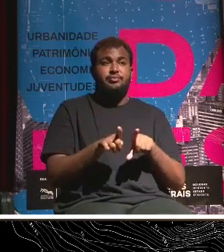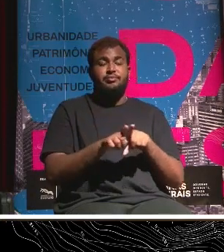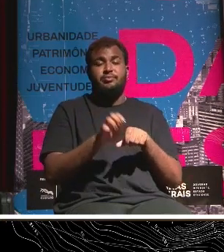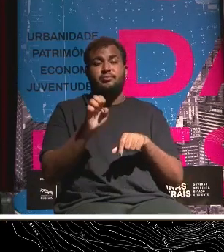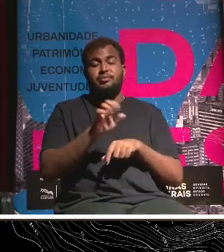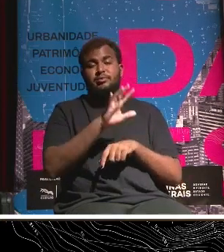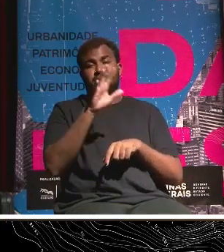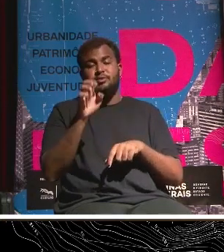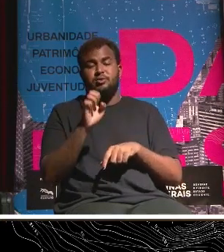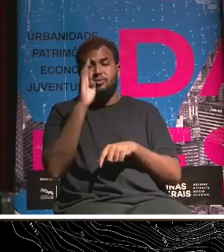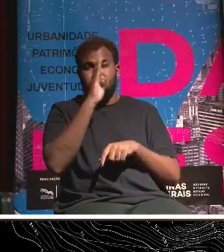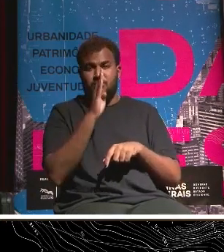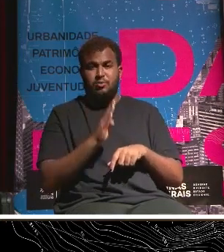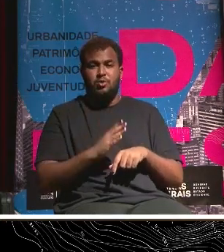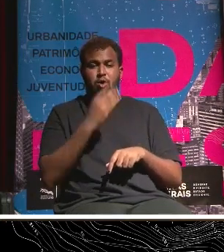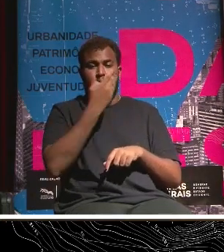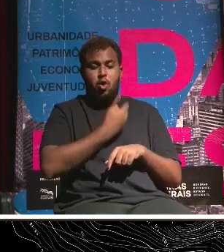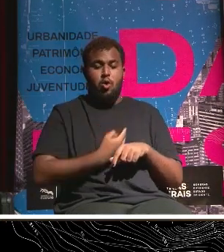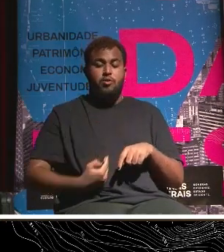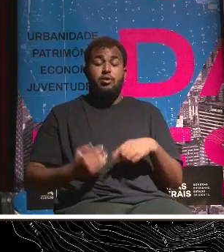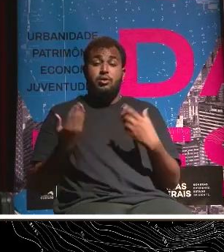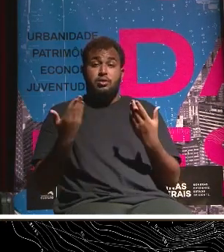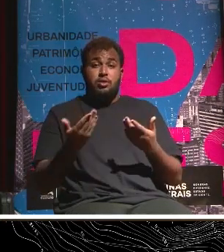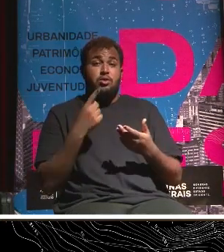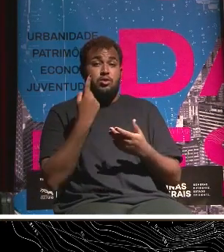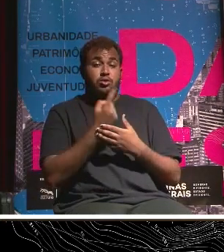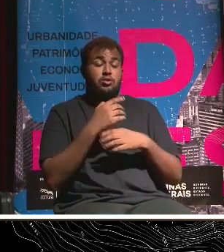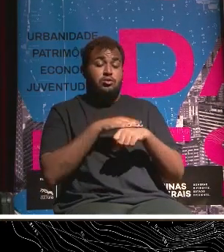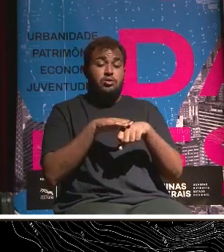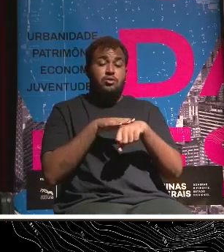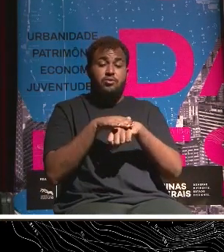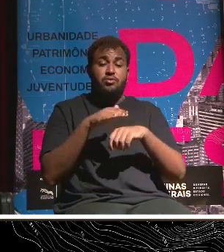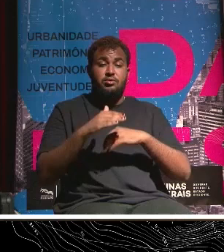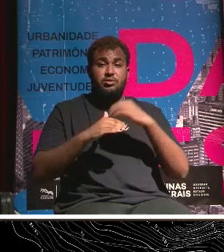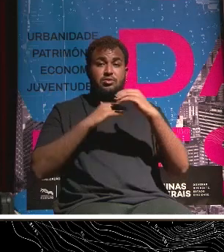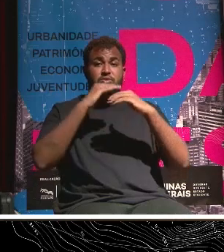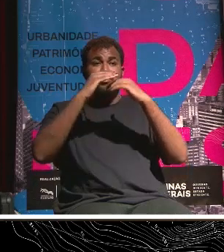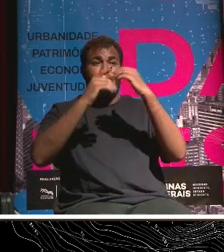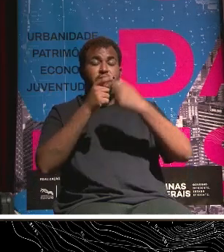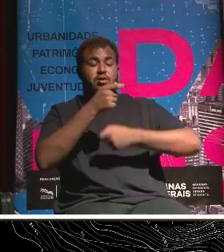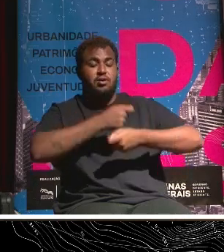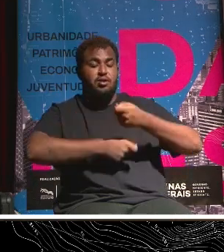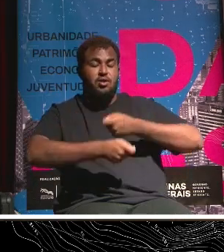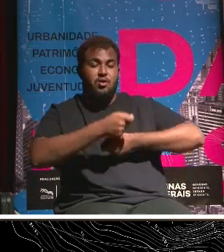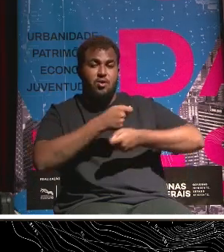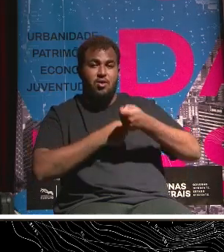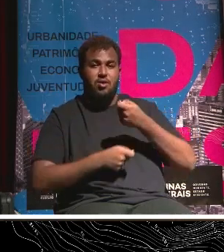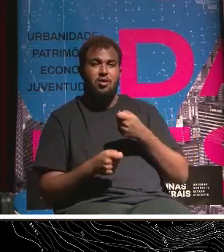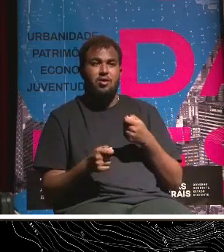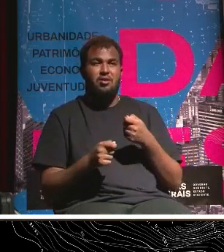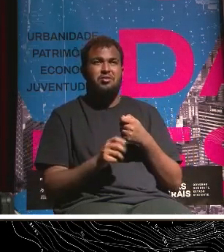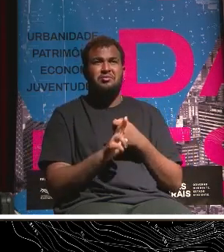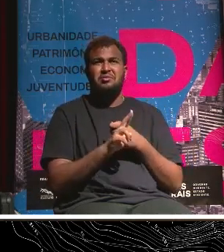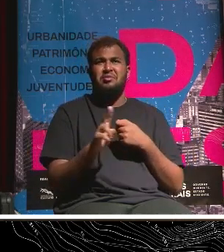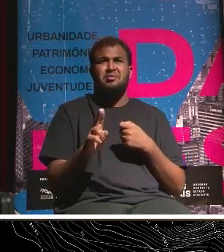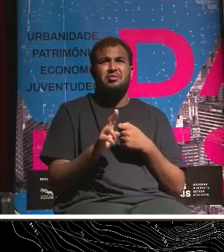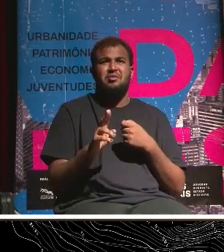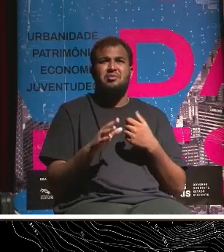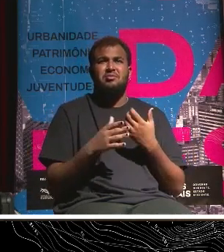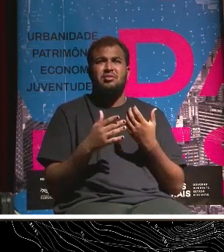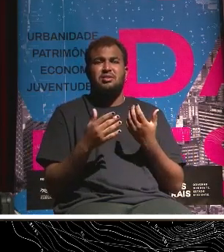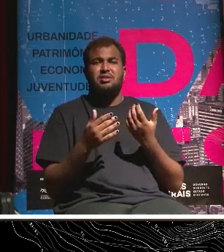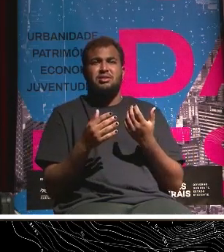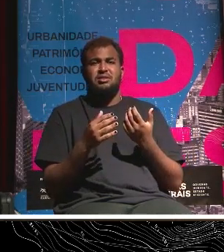e dos governos. Nossa conversa com os desenvolvimentos econômicos, ou seja lá o nome parente que tenha em cada